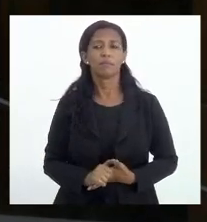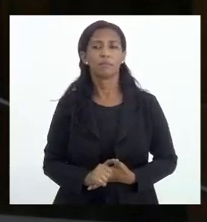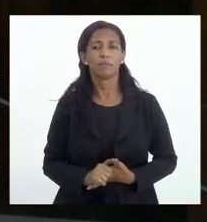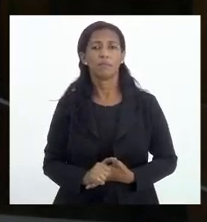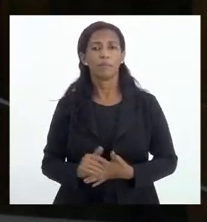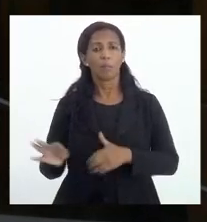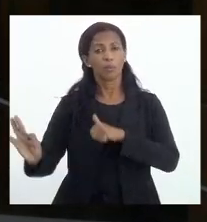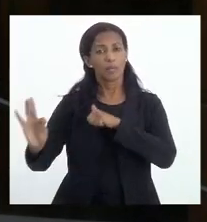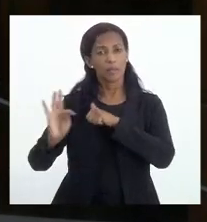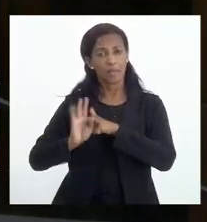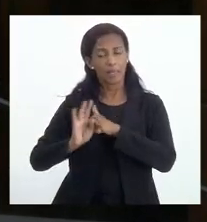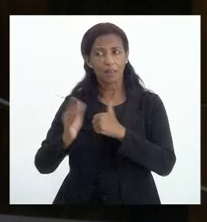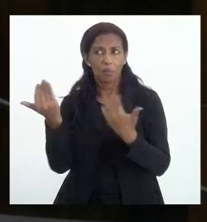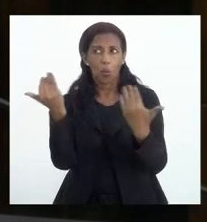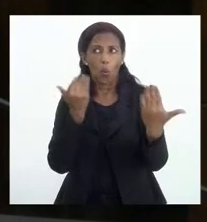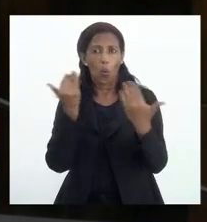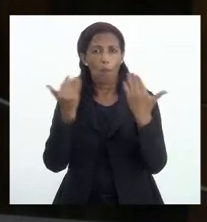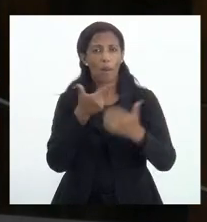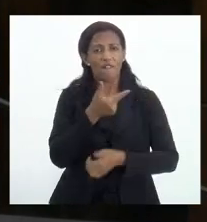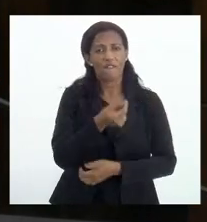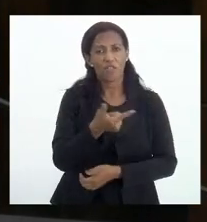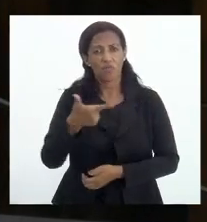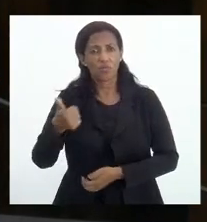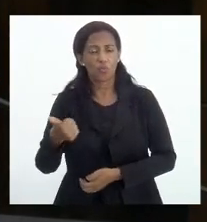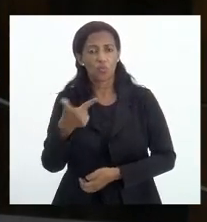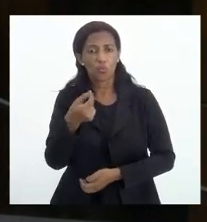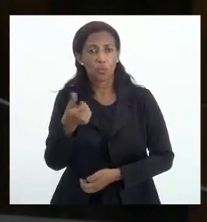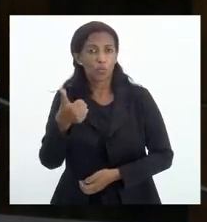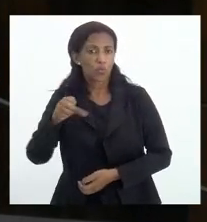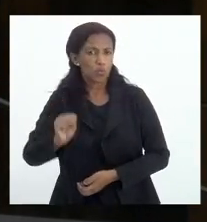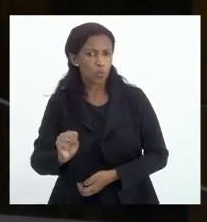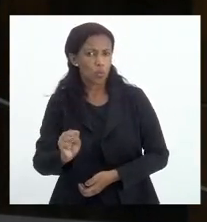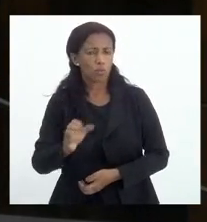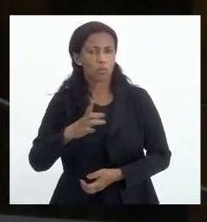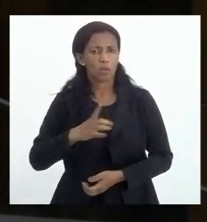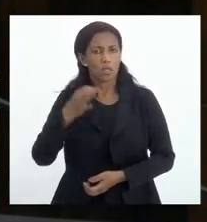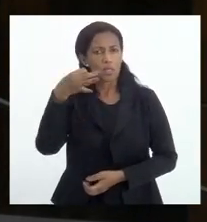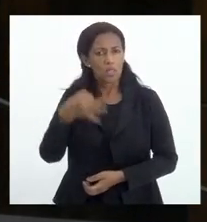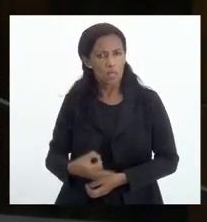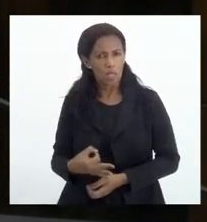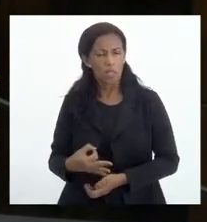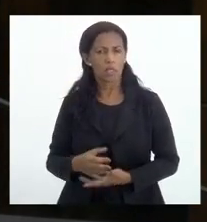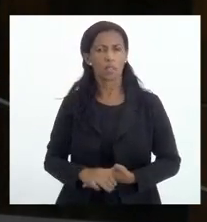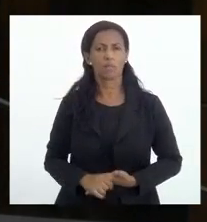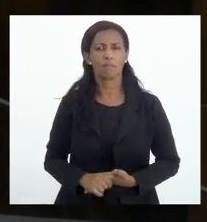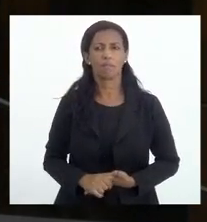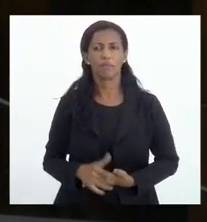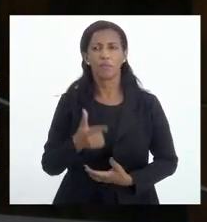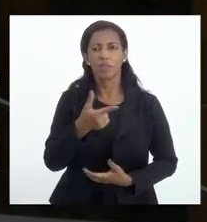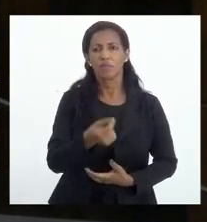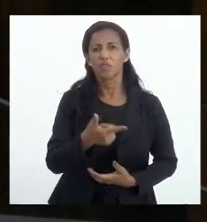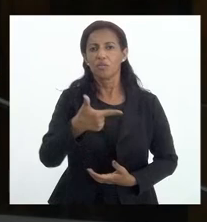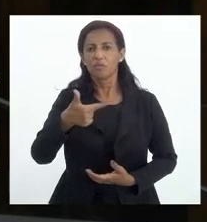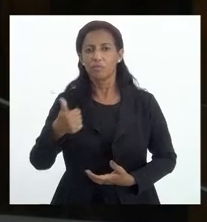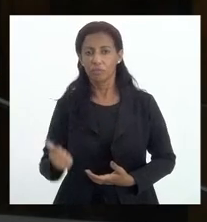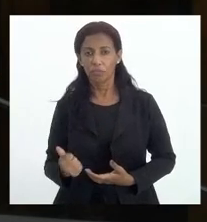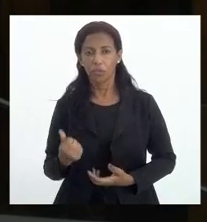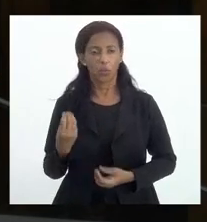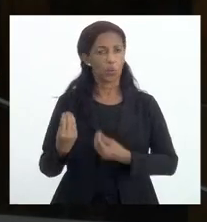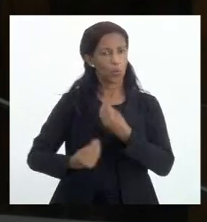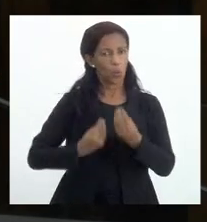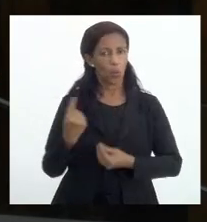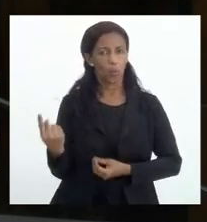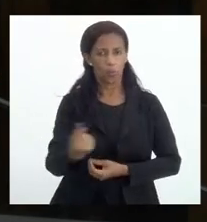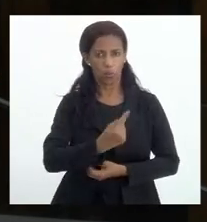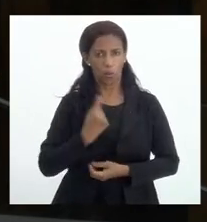poder tecnicamente comparar 2021 com 2018. E ter, então, a certeza, a garantia de que 2021, como nós